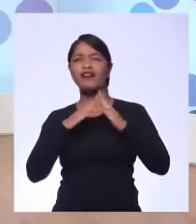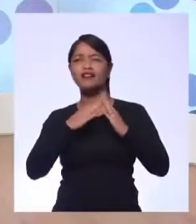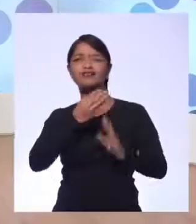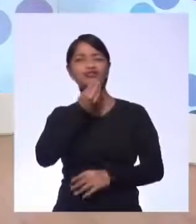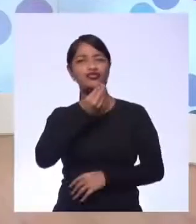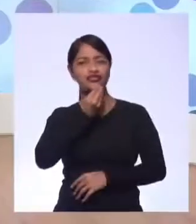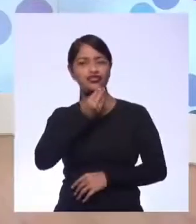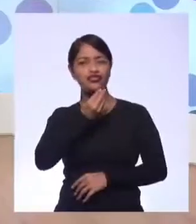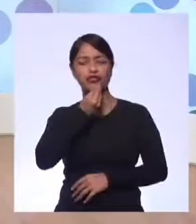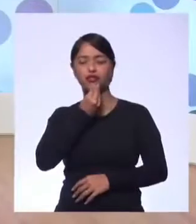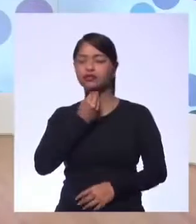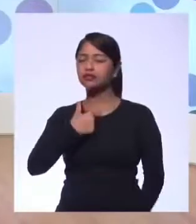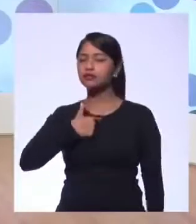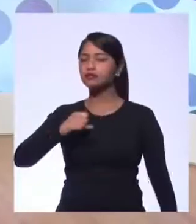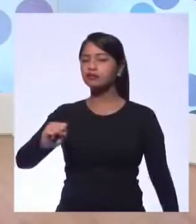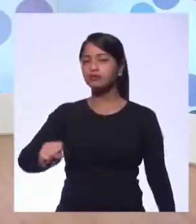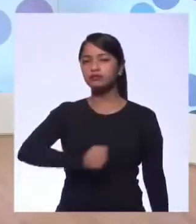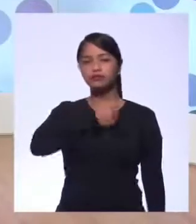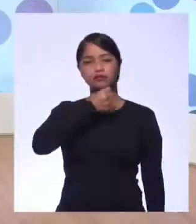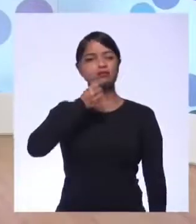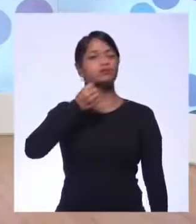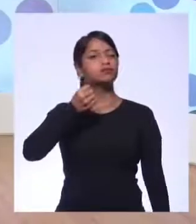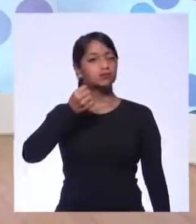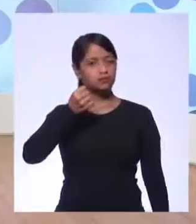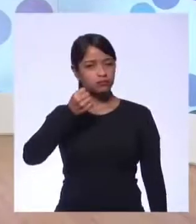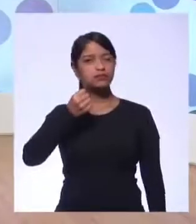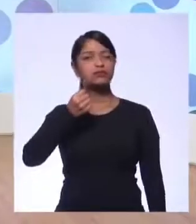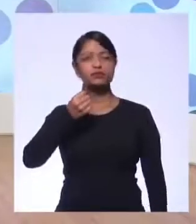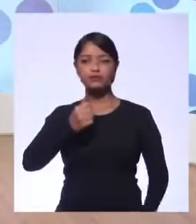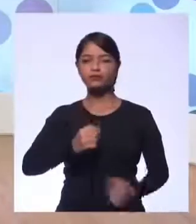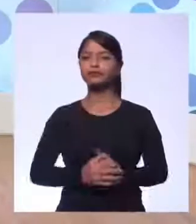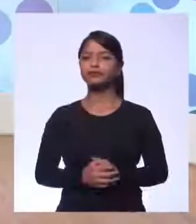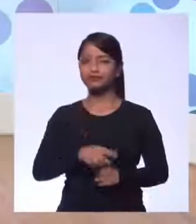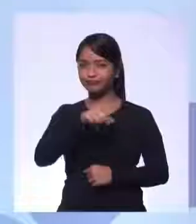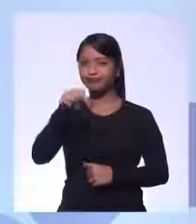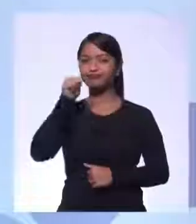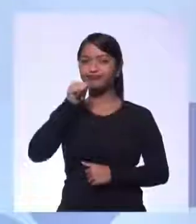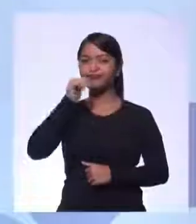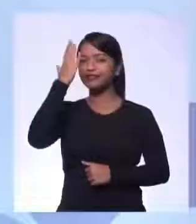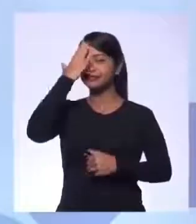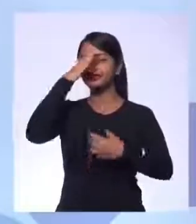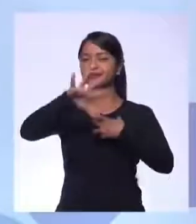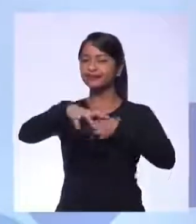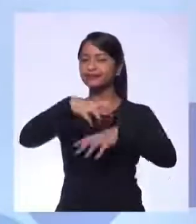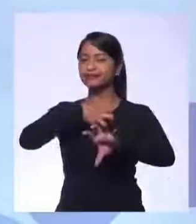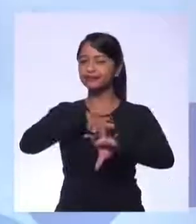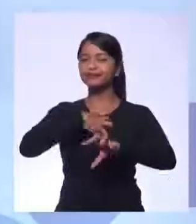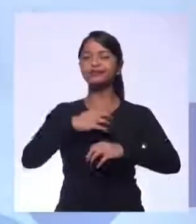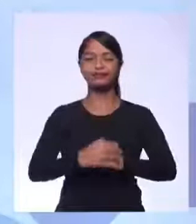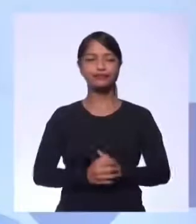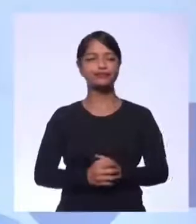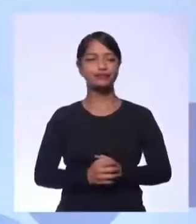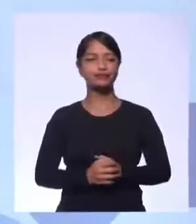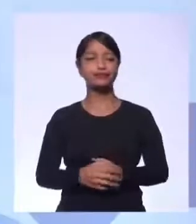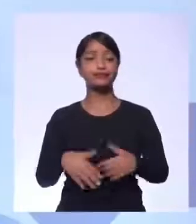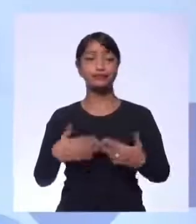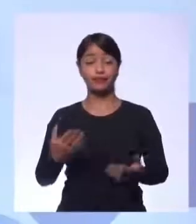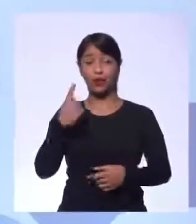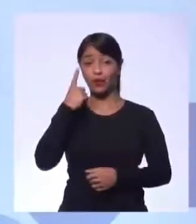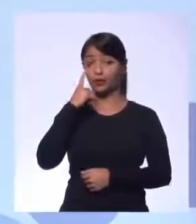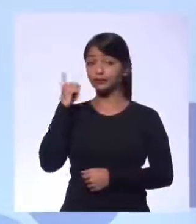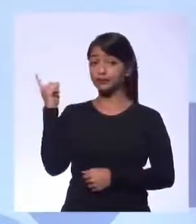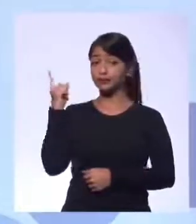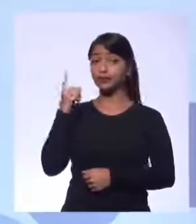olá em casa, hein? As meninas Eita. entenderão. Olha, eu posso até pegar uma caneta aqui diferenciada, pontuar para vocês aqui, ó.